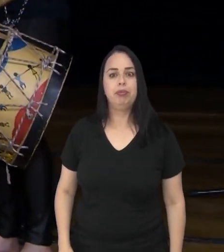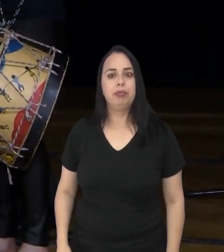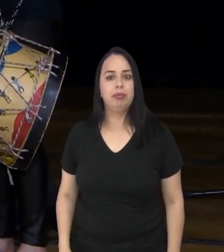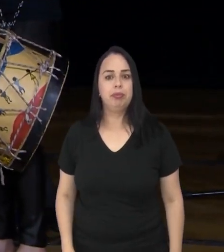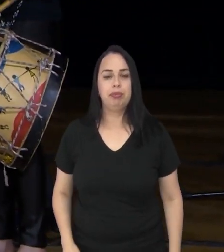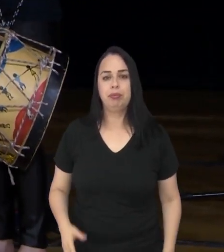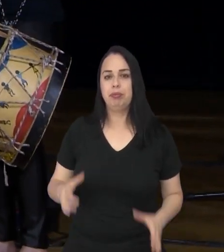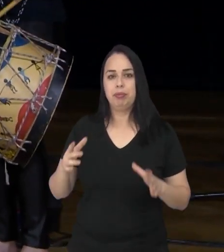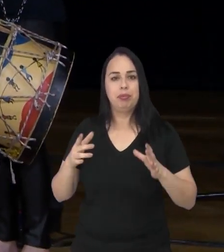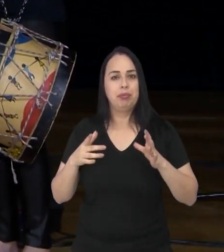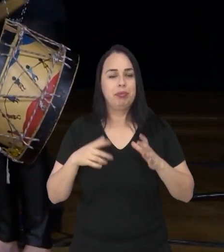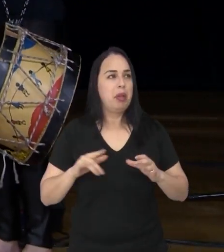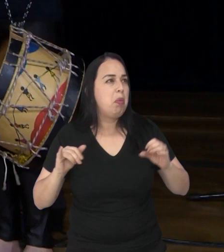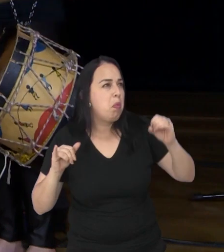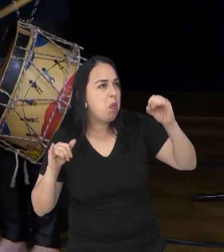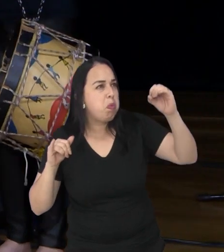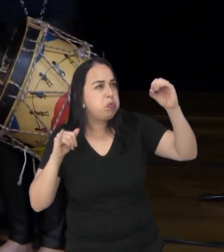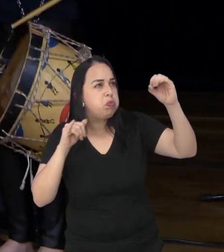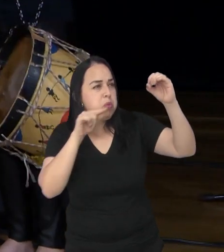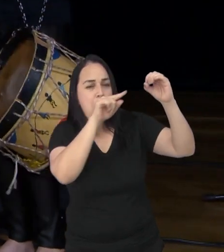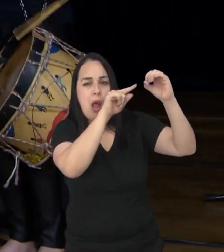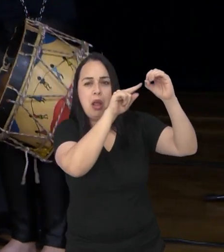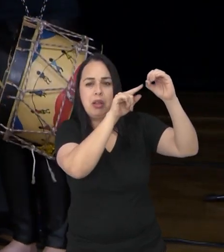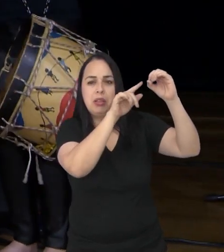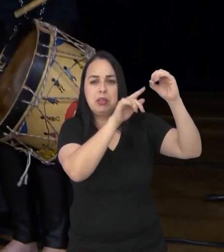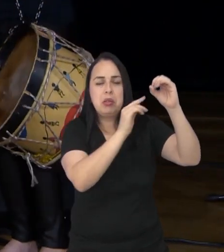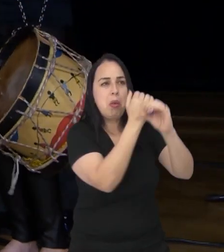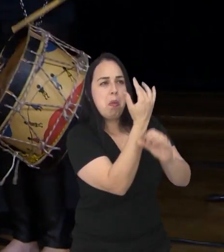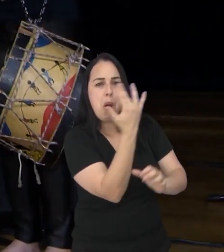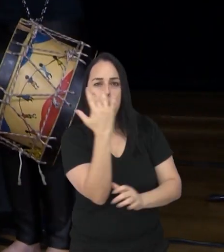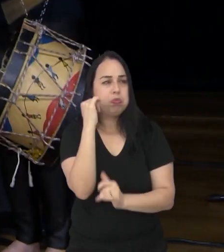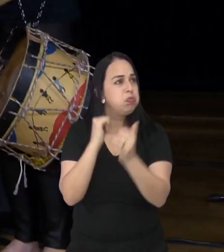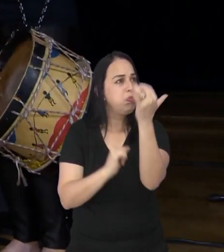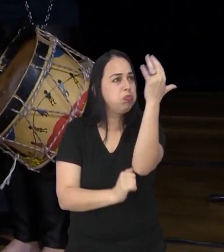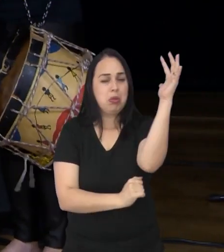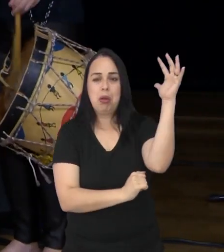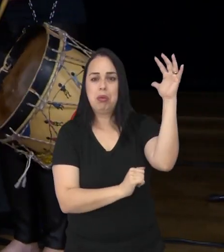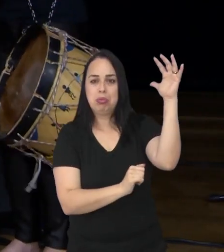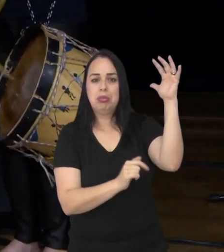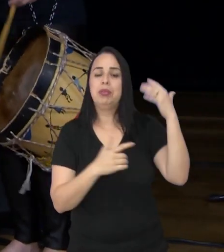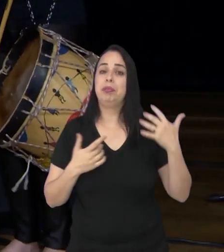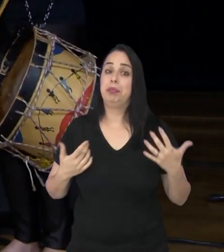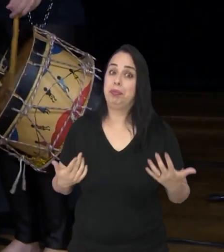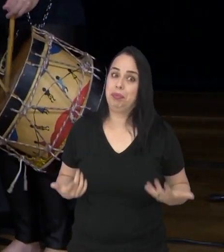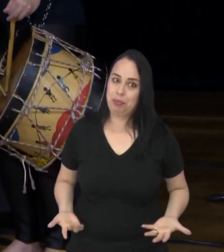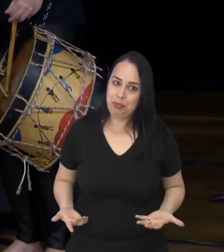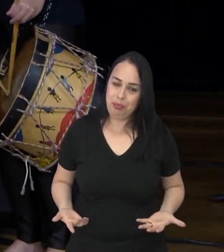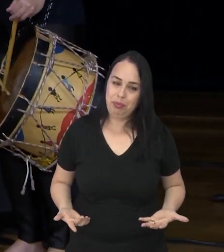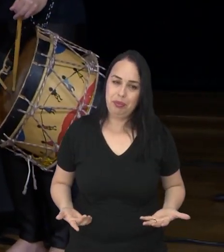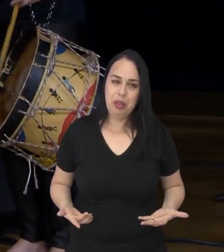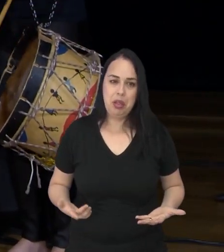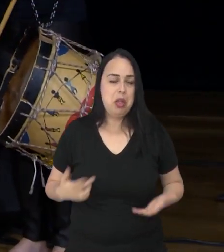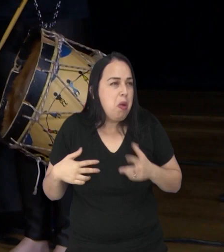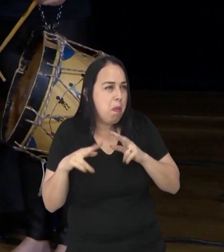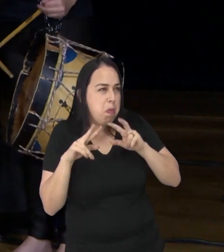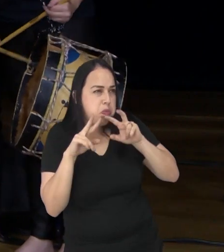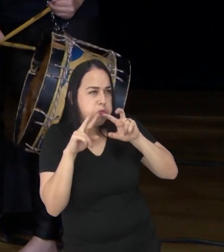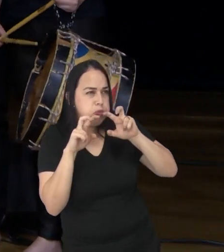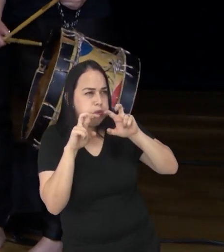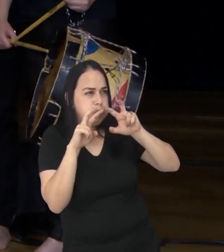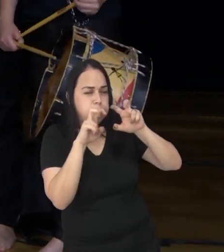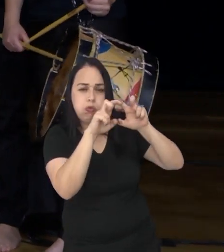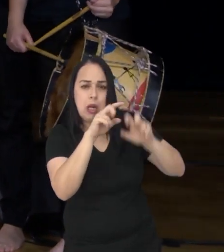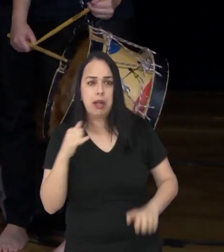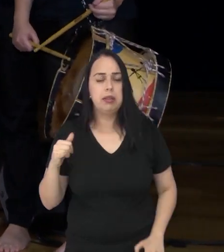Rios limpos e tranquilos tem em GNU, árvores e mares tem também em GNU. Pois é, e o